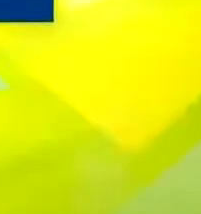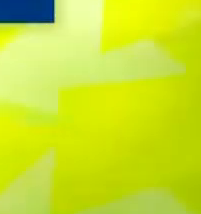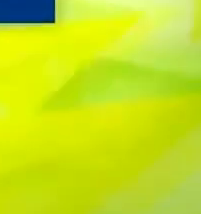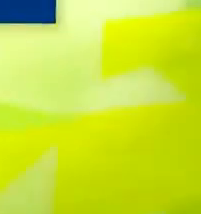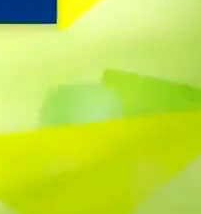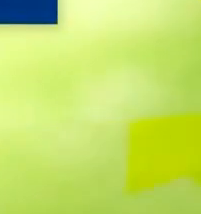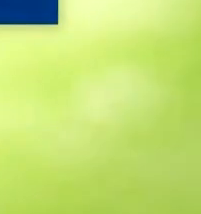Obrigado.